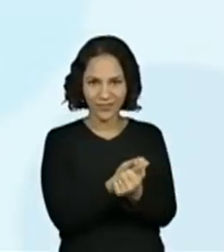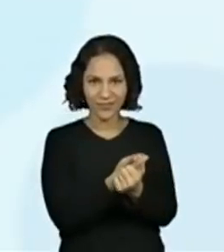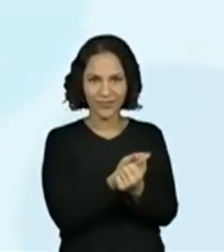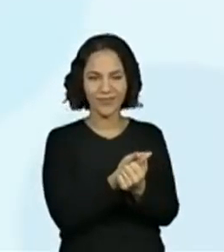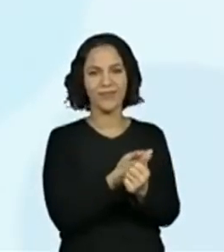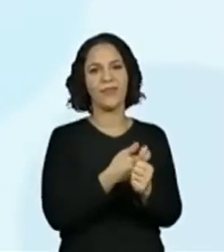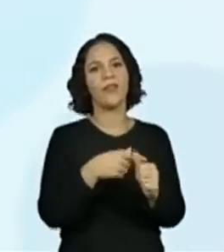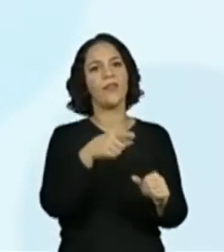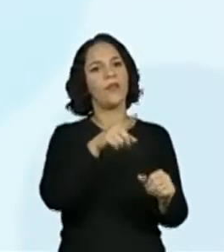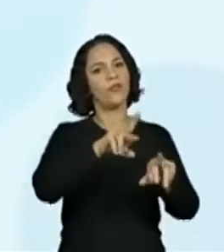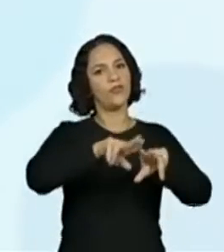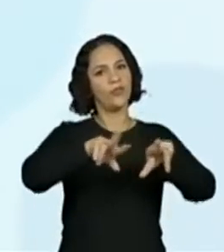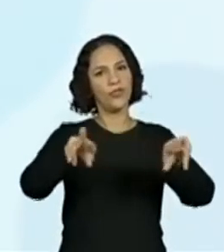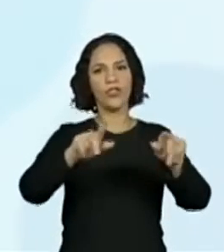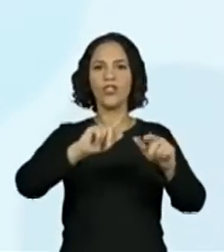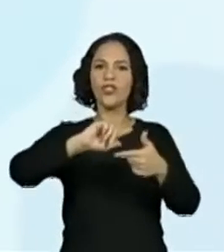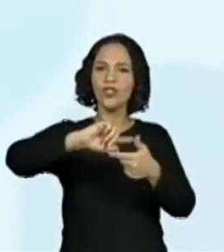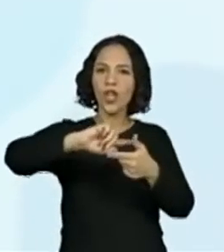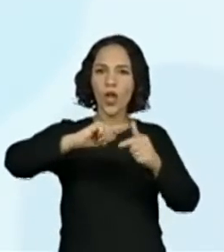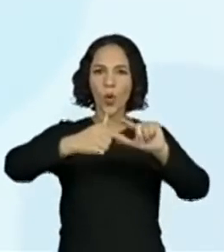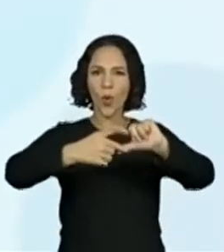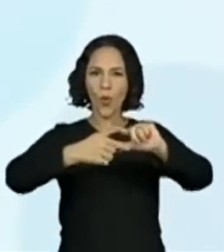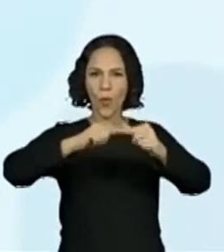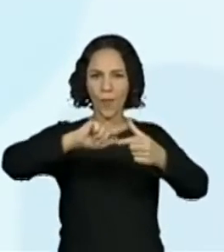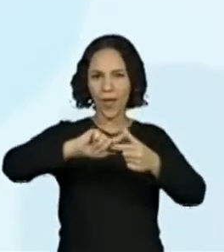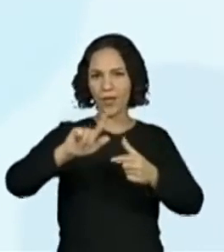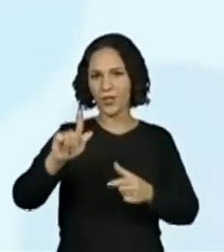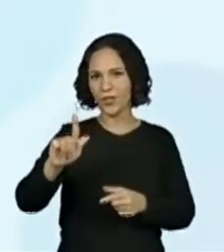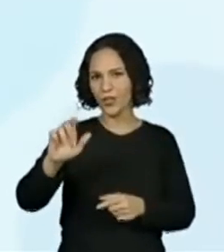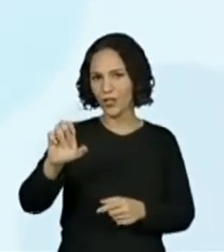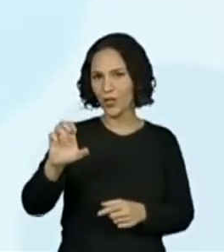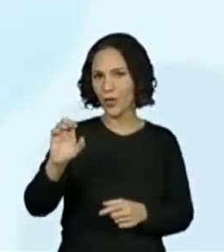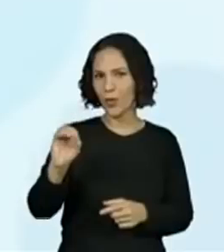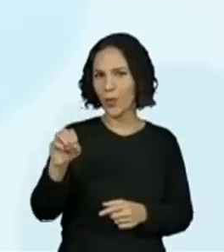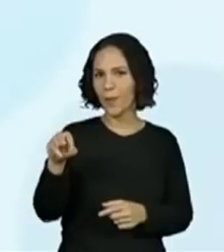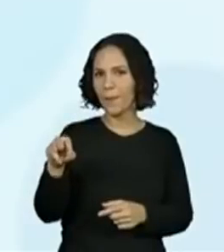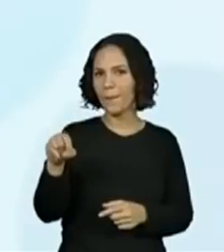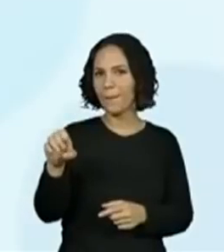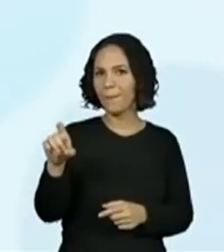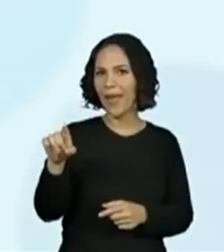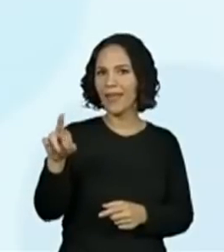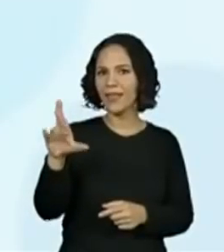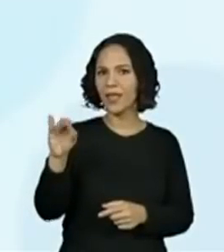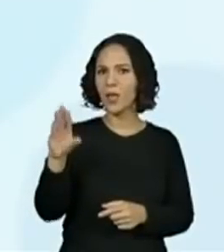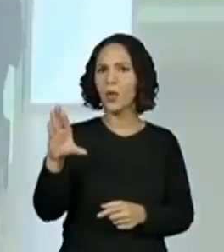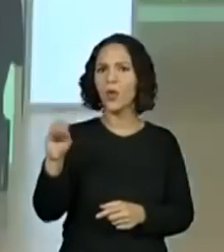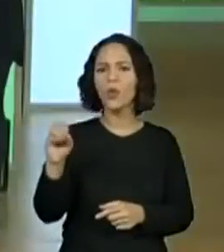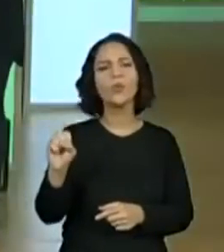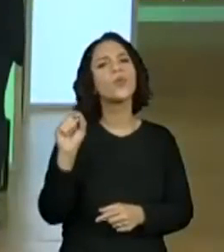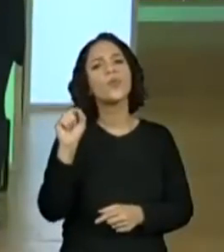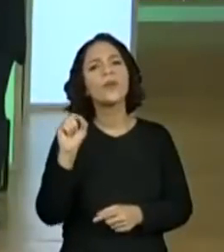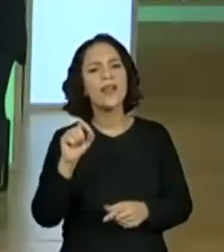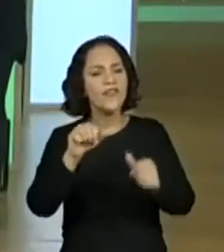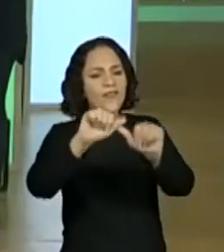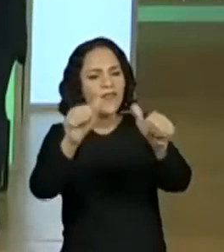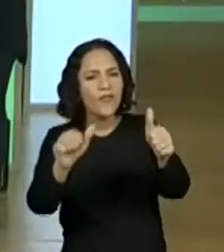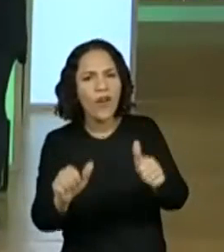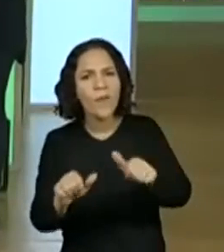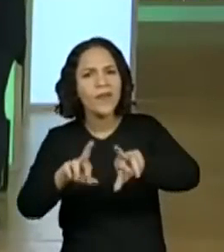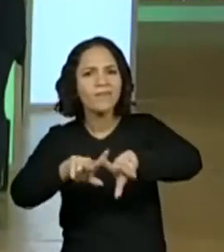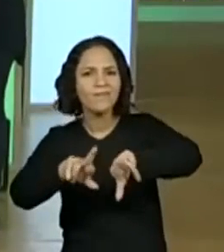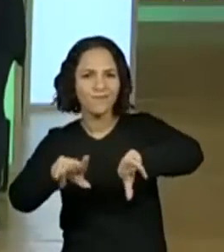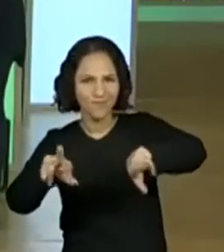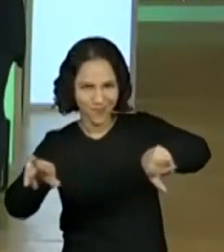sólidos geométricos. Só lembrando que amanhã a gente continua essa habilidade, né? Então, o trabalho vai